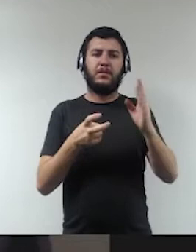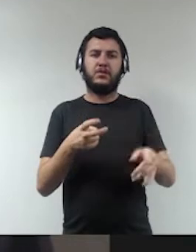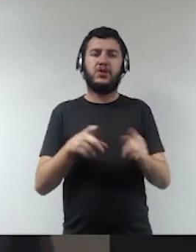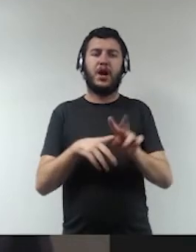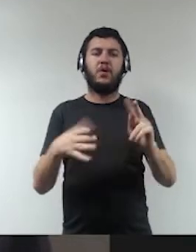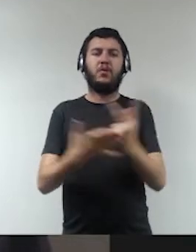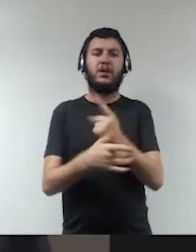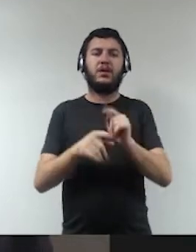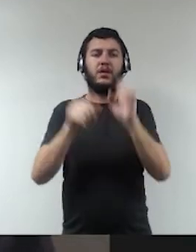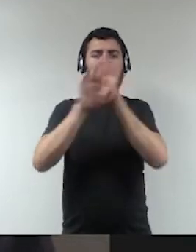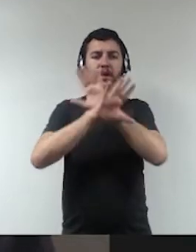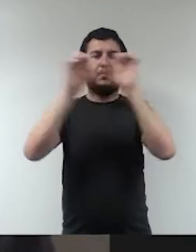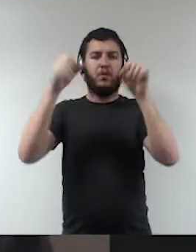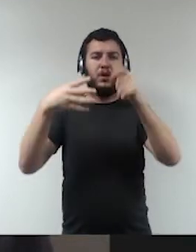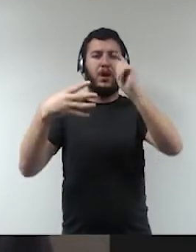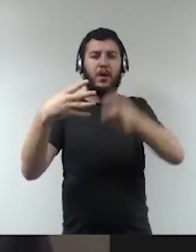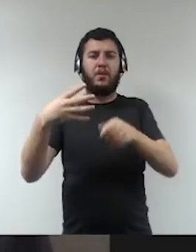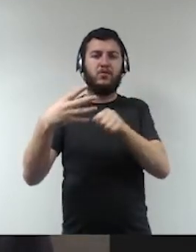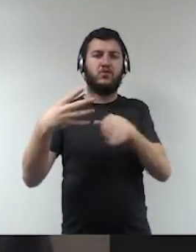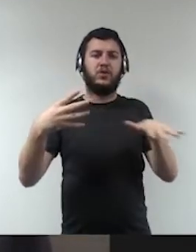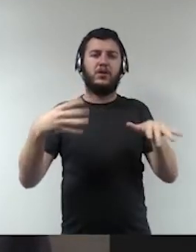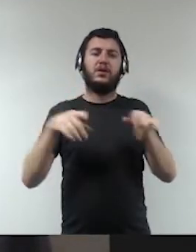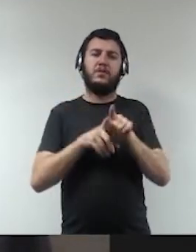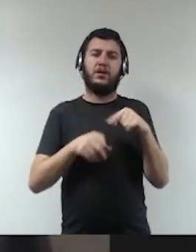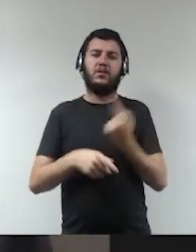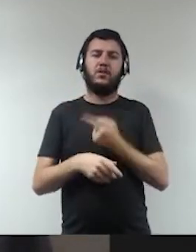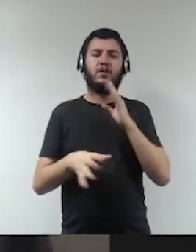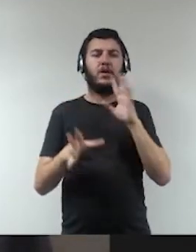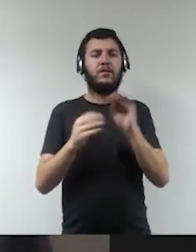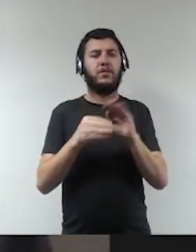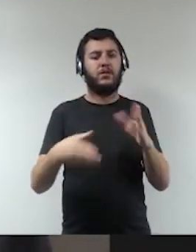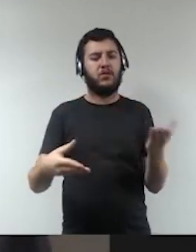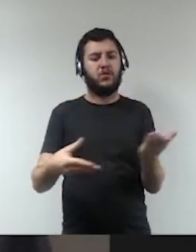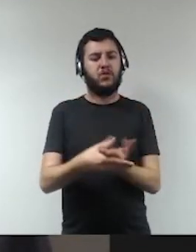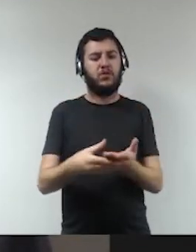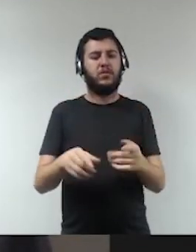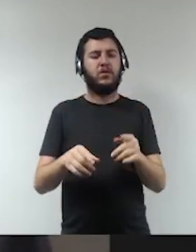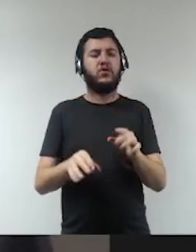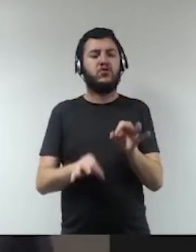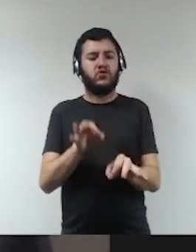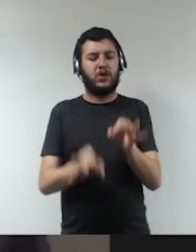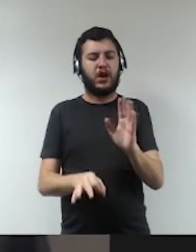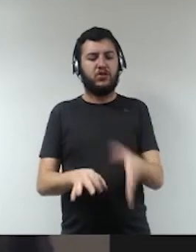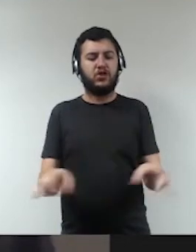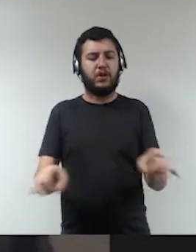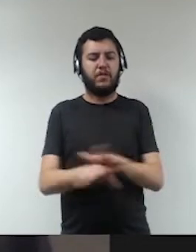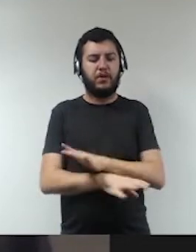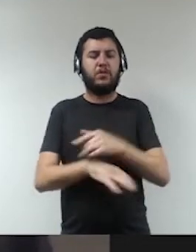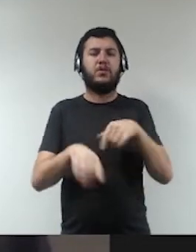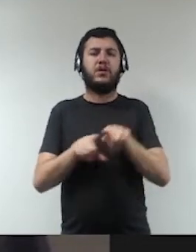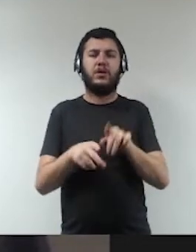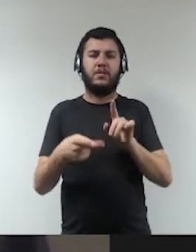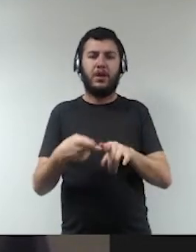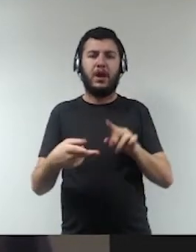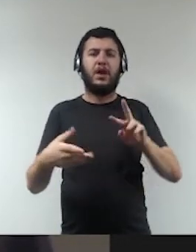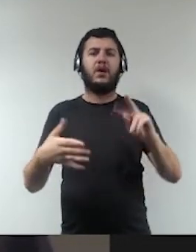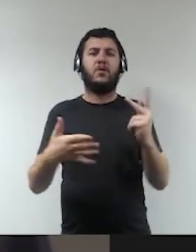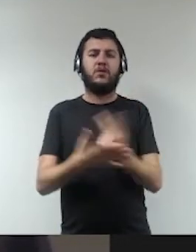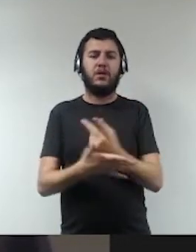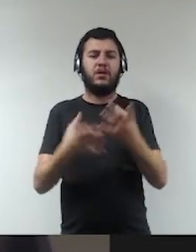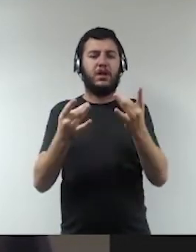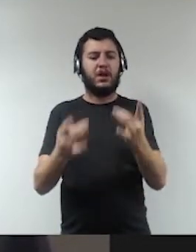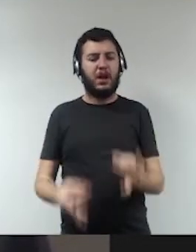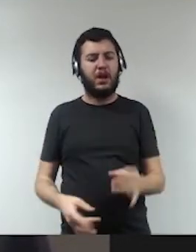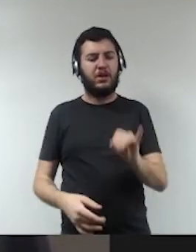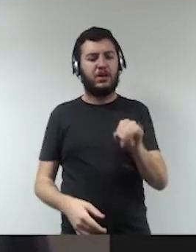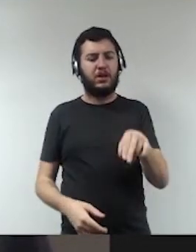tribunais. Vejamos que os julgados, dos recursos especiais repetitivos, dos incidentes de resolução de